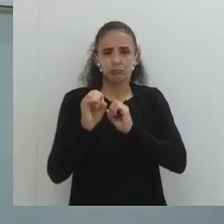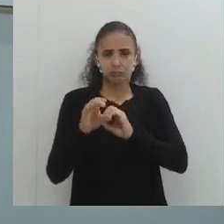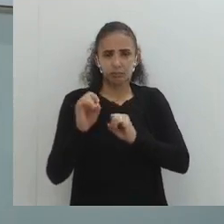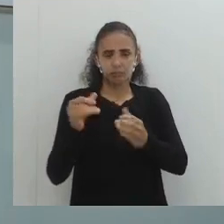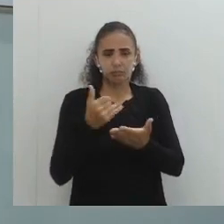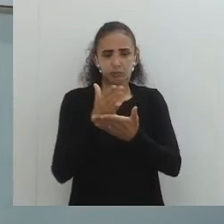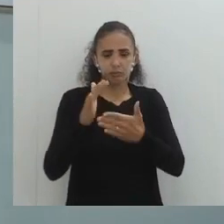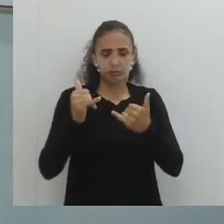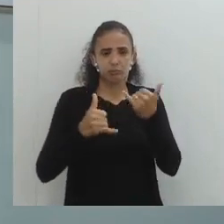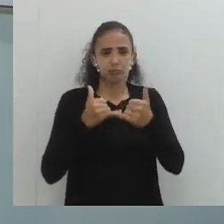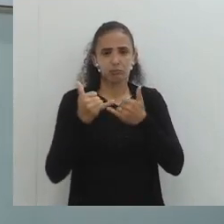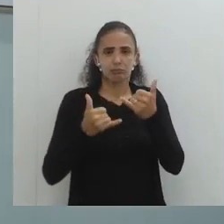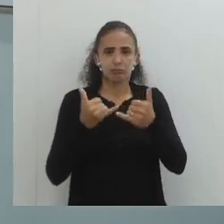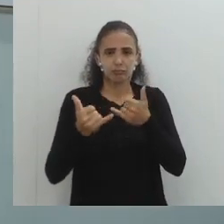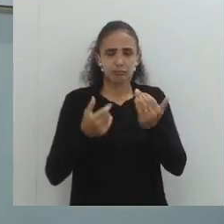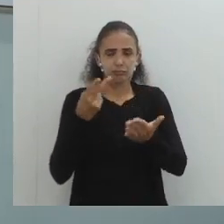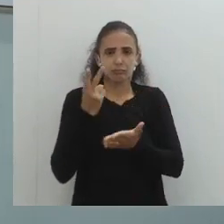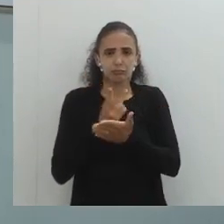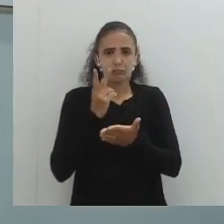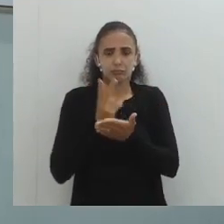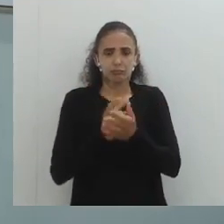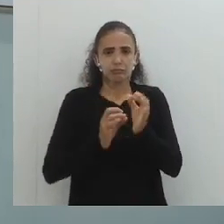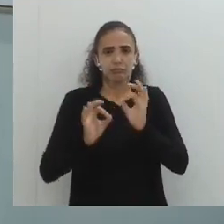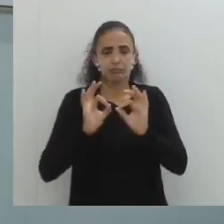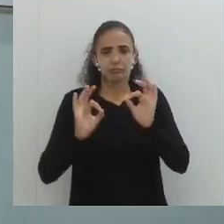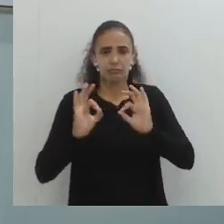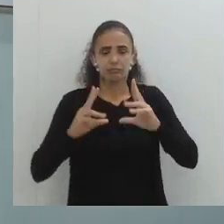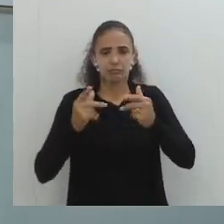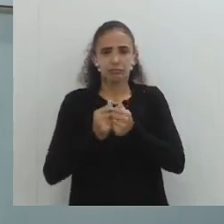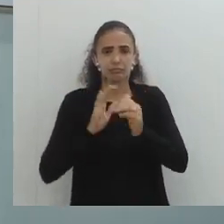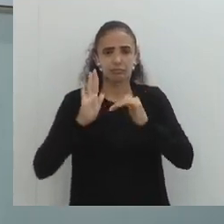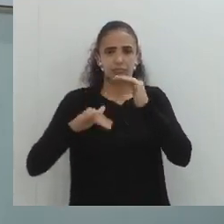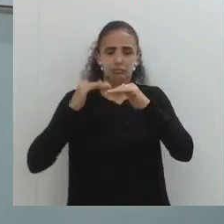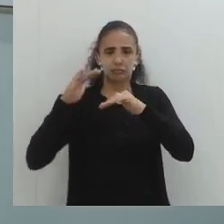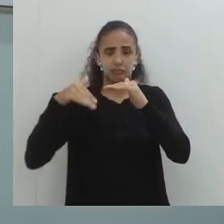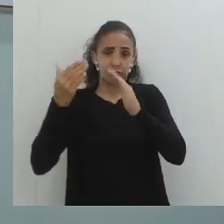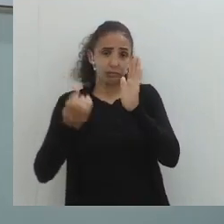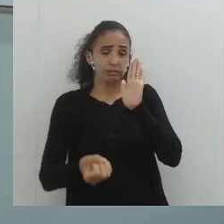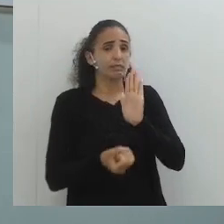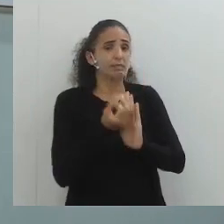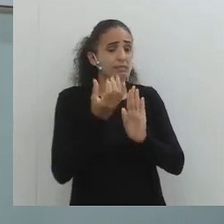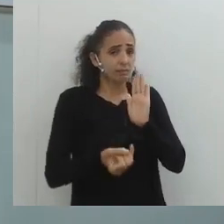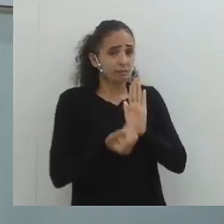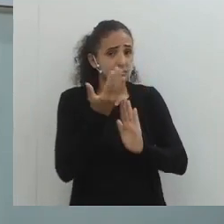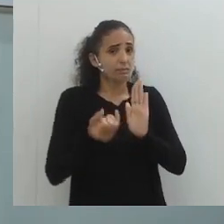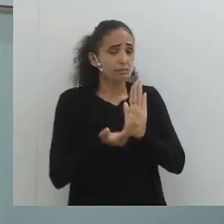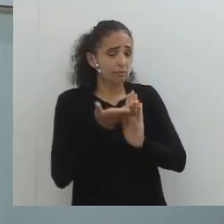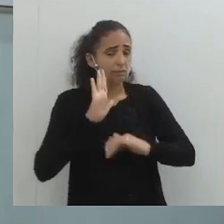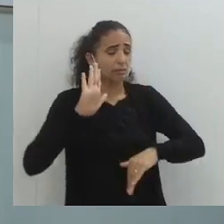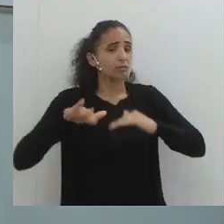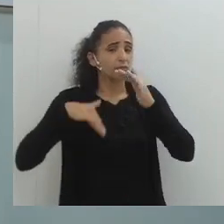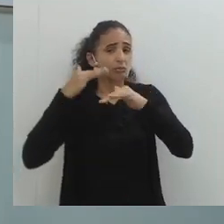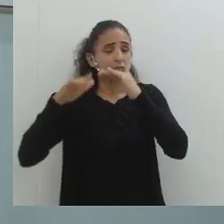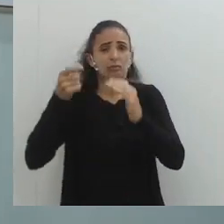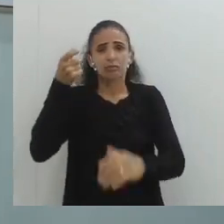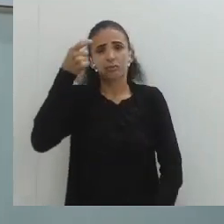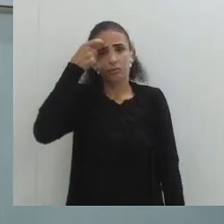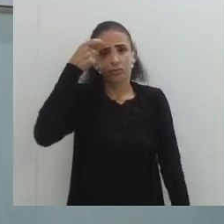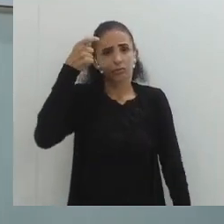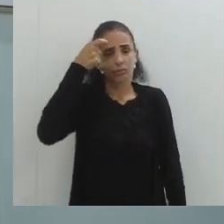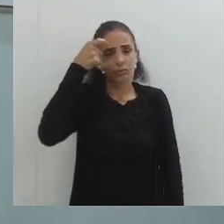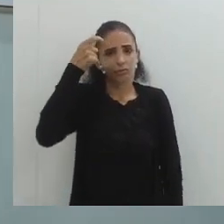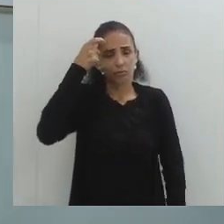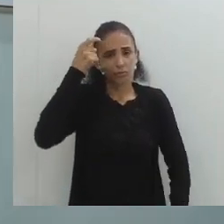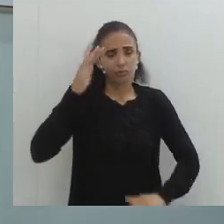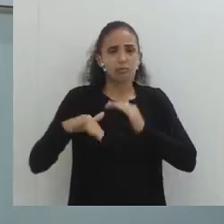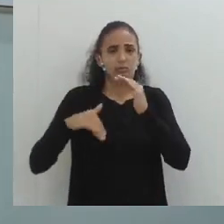de recreativo também. Porque à medida que eu crio, eu estou desenvolvendo a formação cognitiva, estou desenvolvendo a